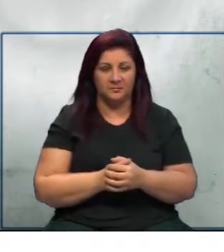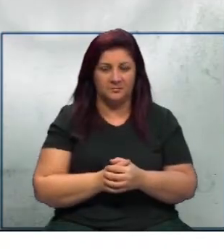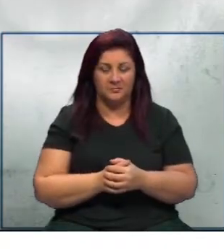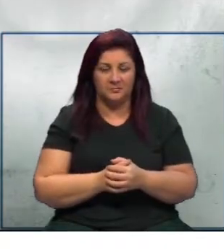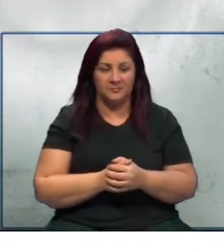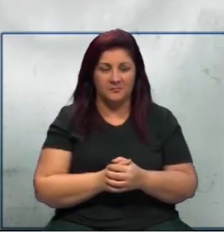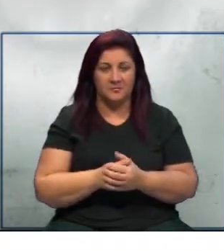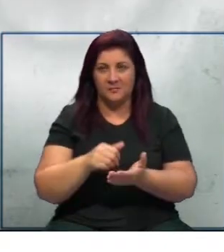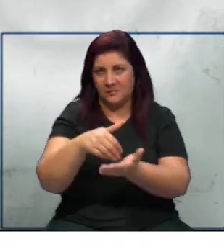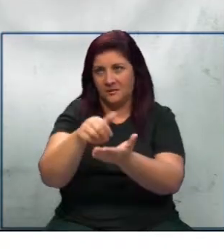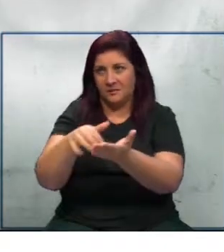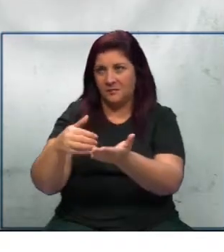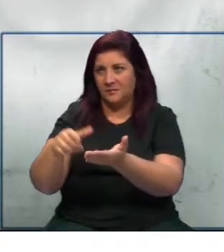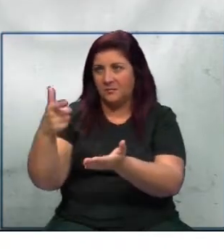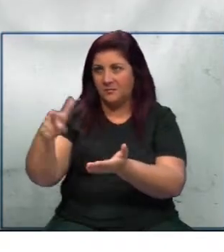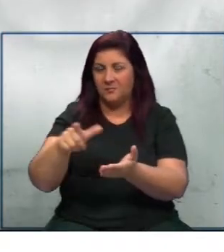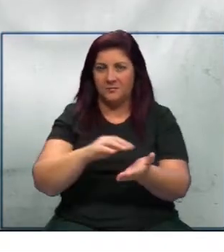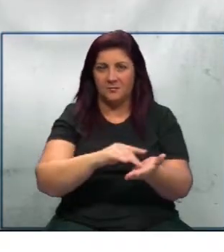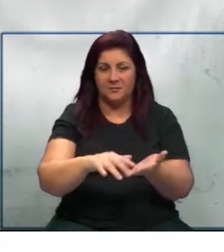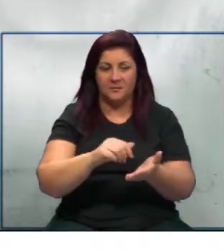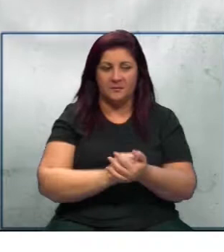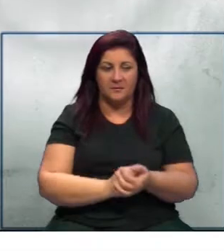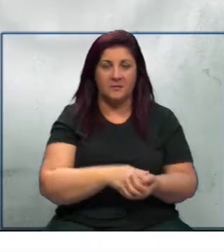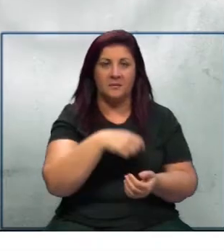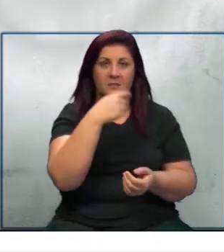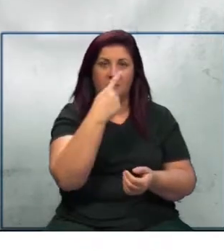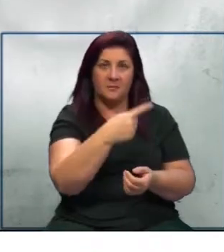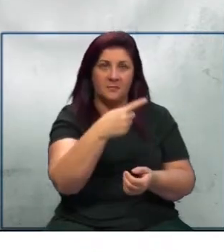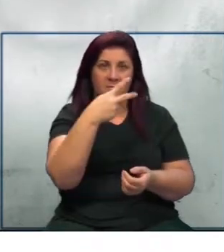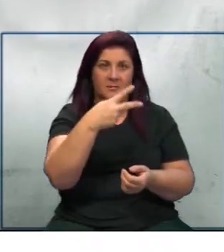distribuído na secretaria...